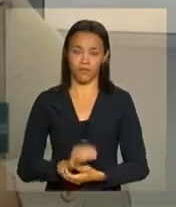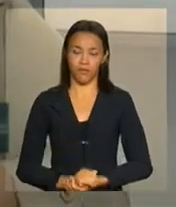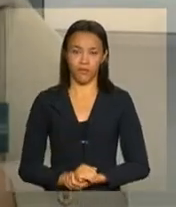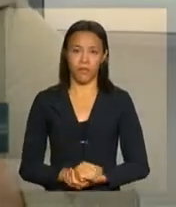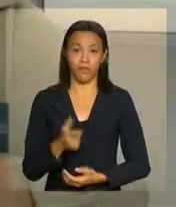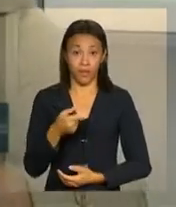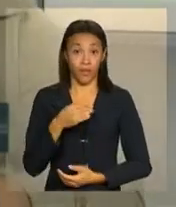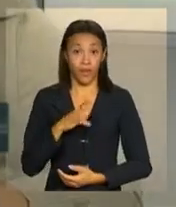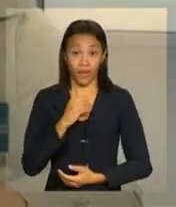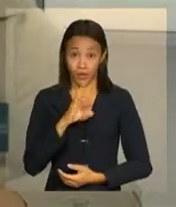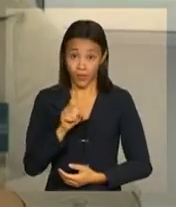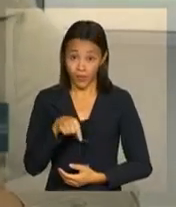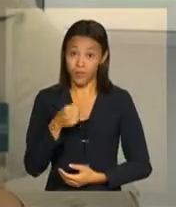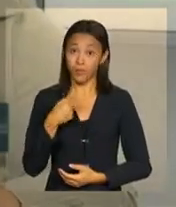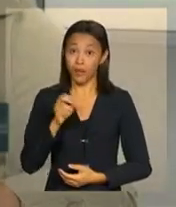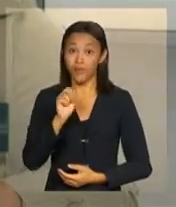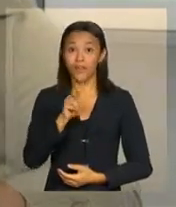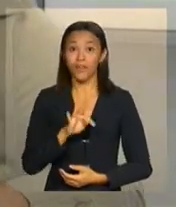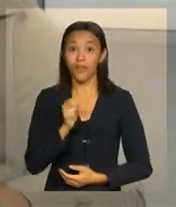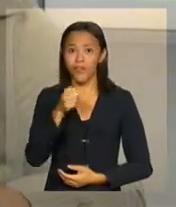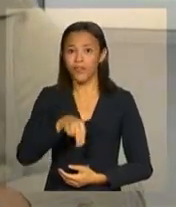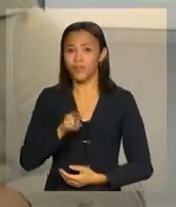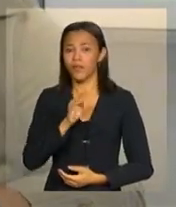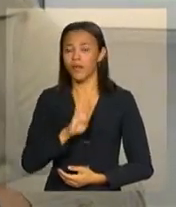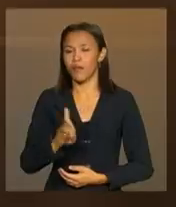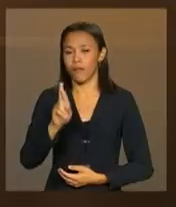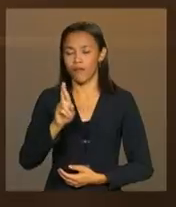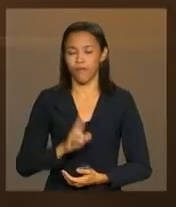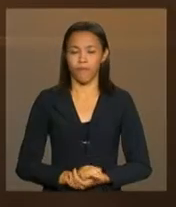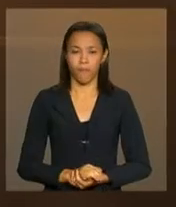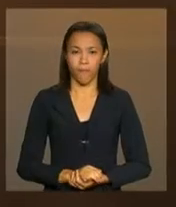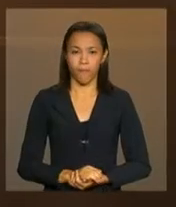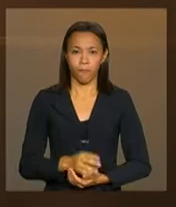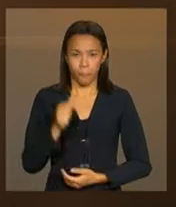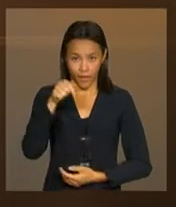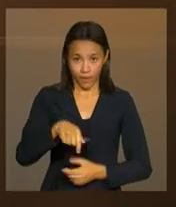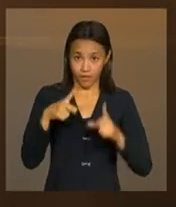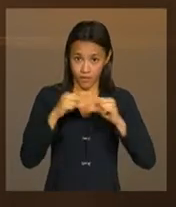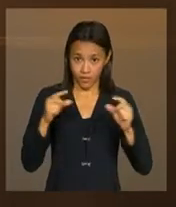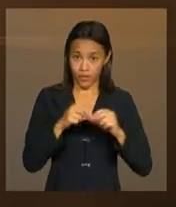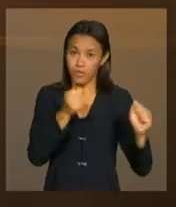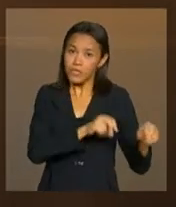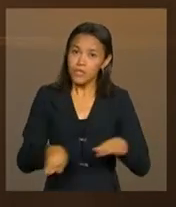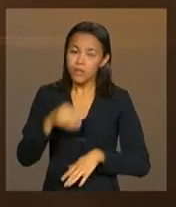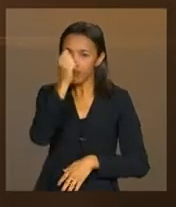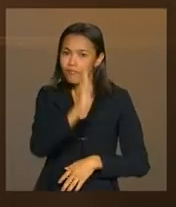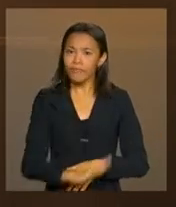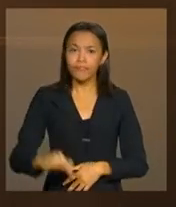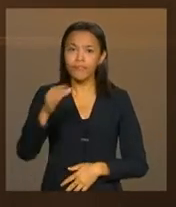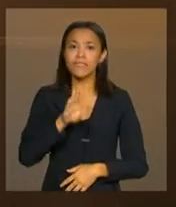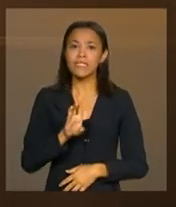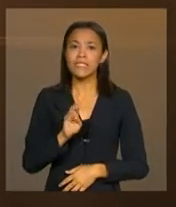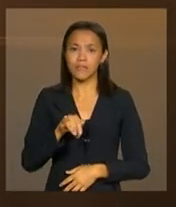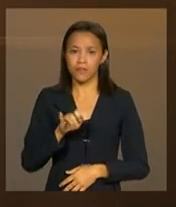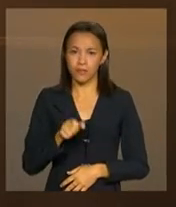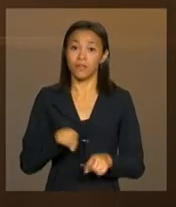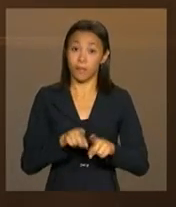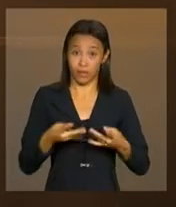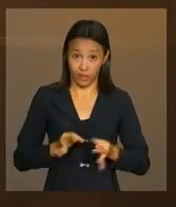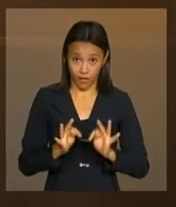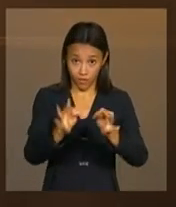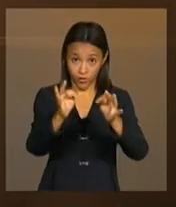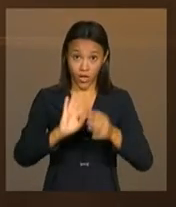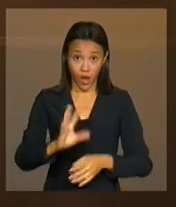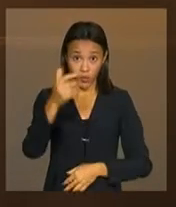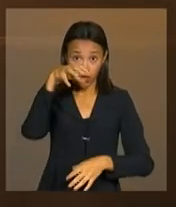www.sp.senai.br. Carolina Monteiro para a TV NBR. Em Brasília, a Semana Nacional de Ciência e Tecnologia é